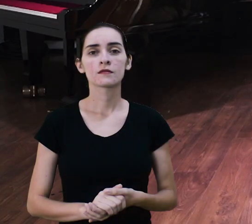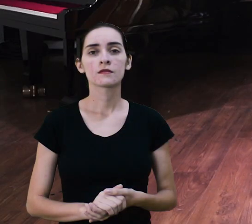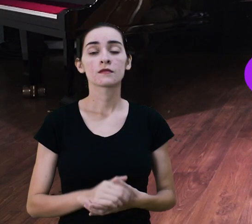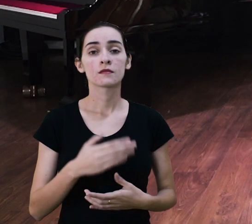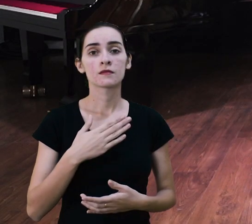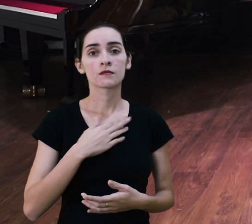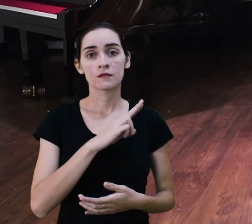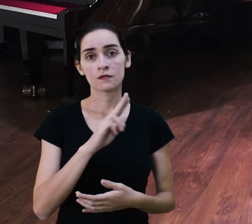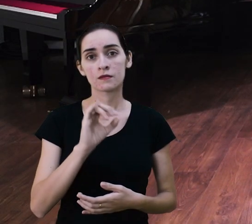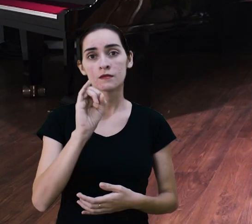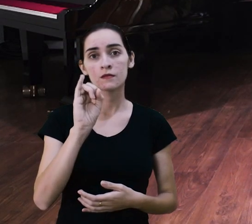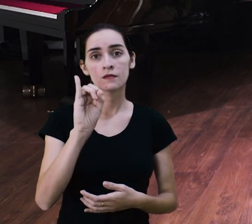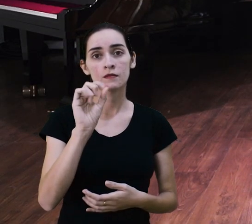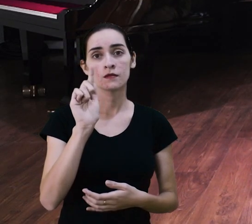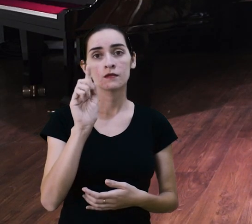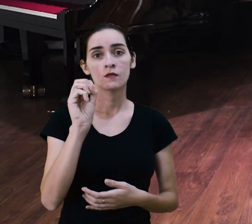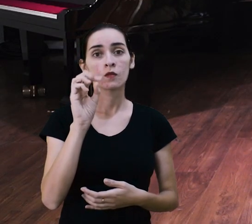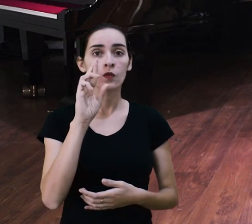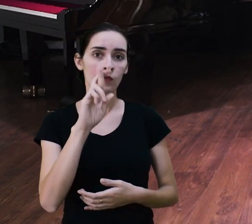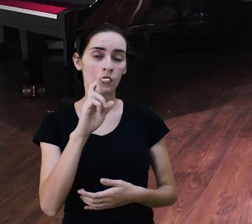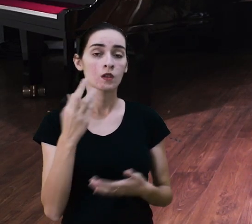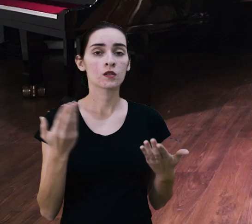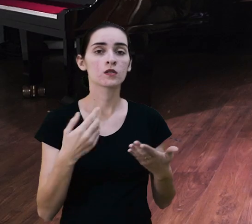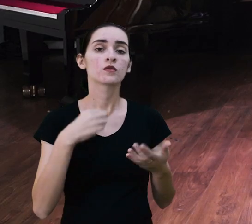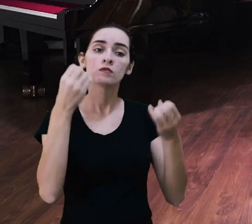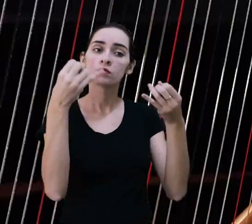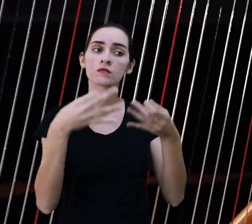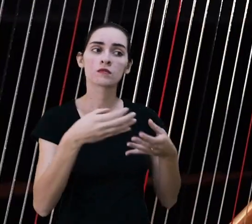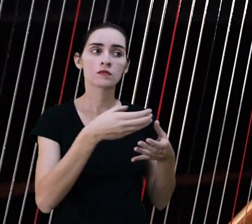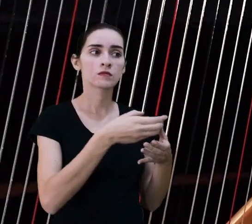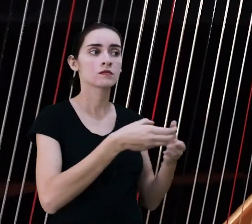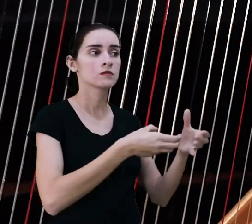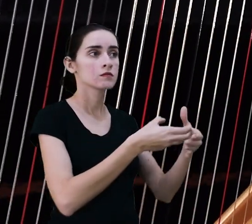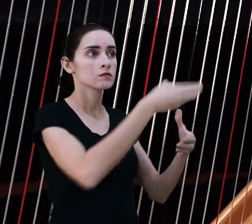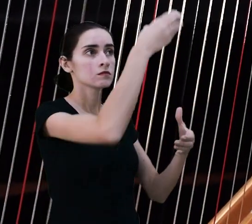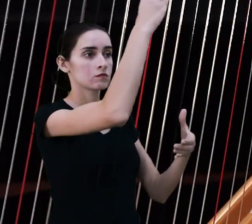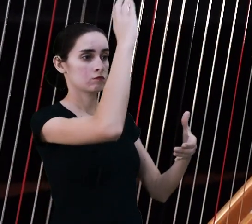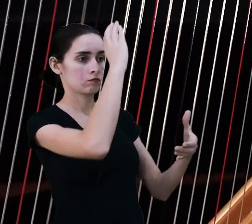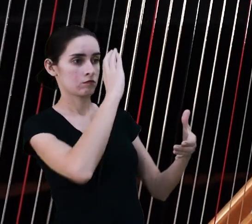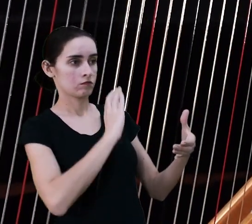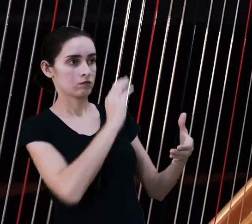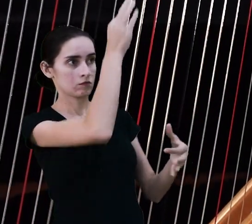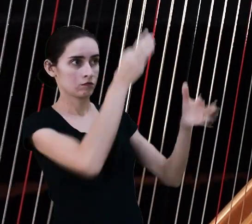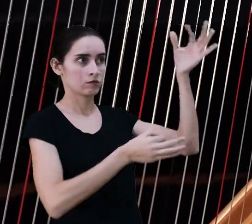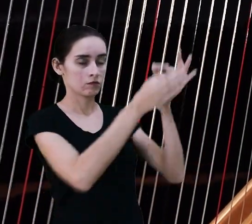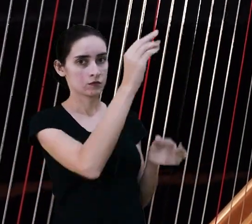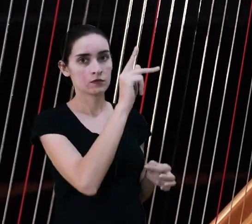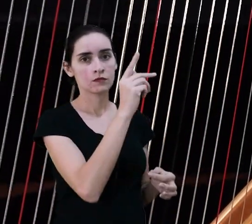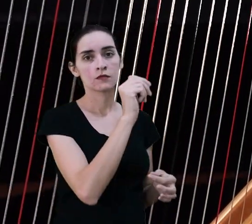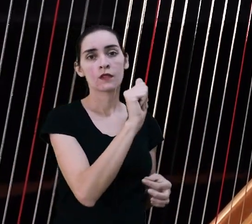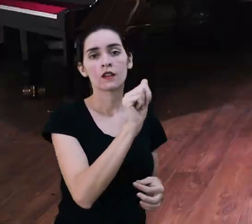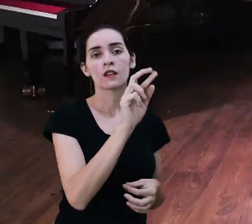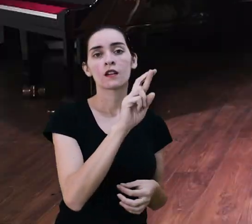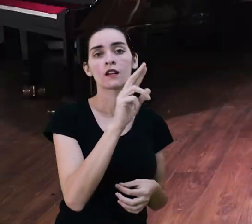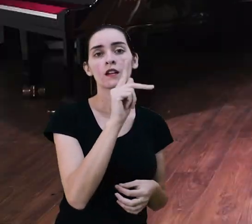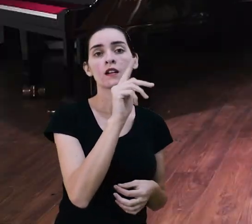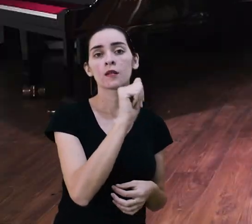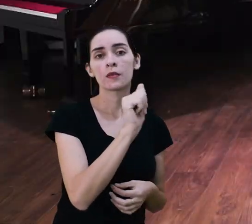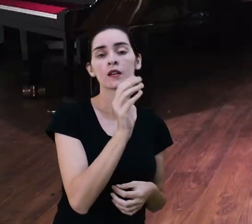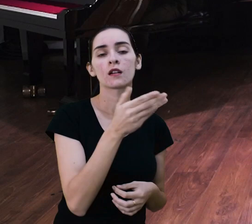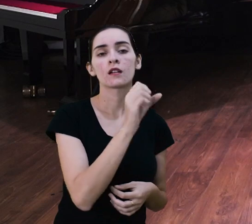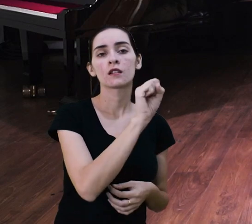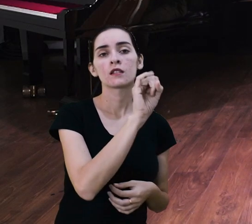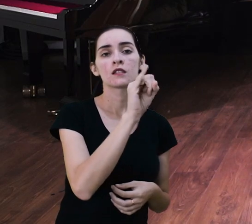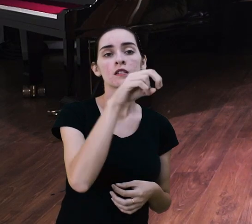Eu sou o Igor. Eu venho falar para vocês um pouco sobre a harpa sinfônica, que é esse instrumento grande aqui. Então, basicamente eu falo que